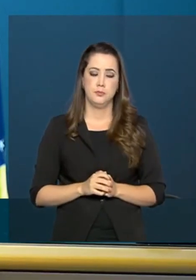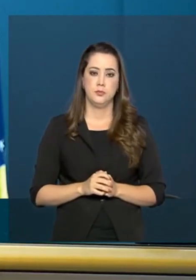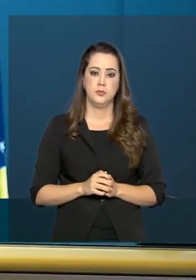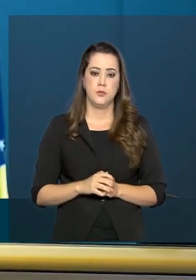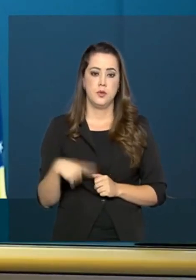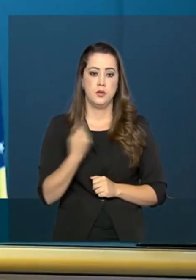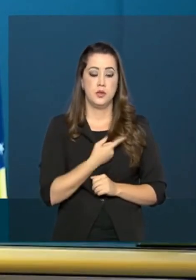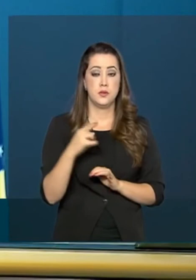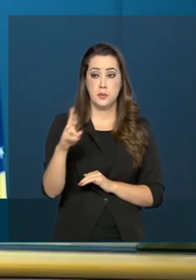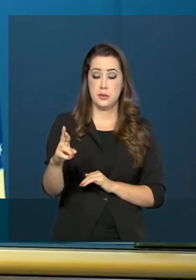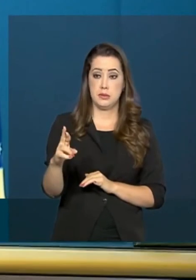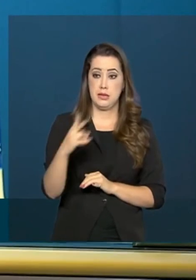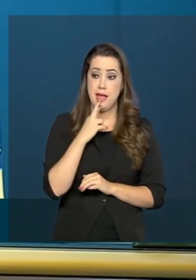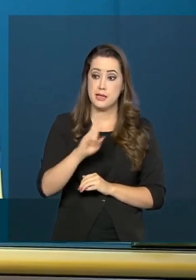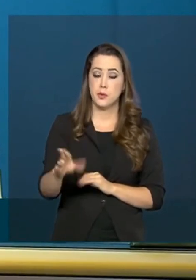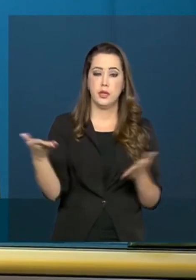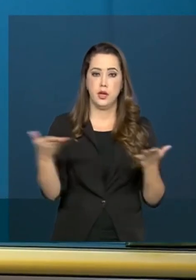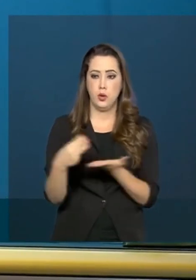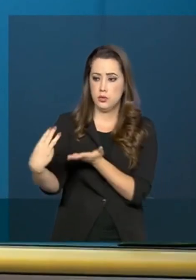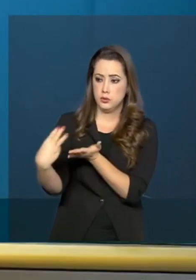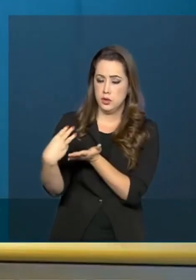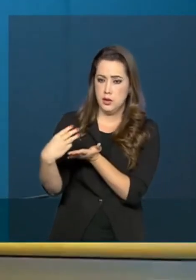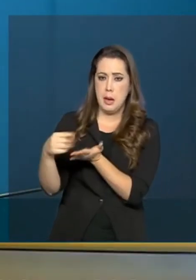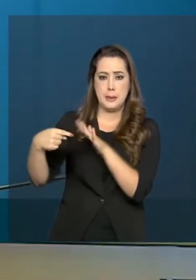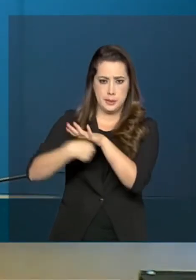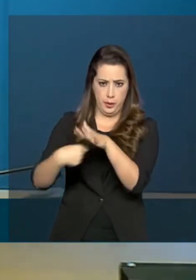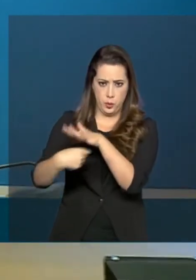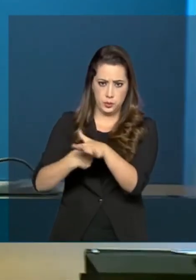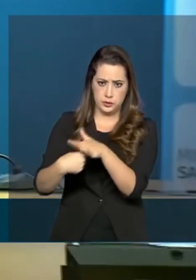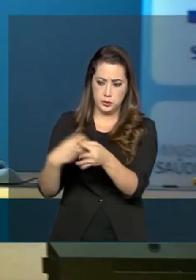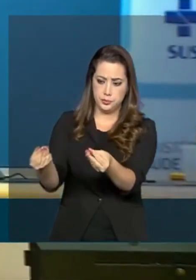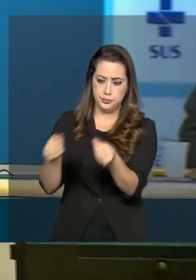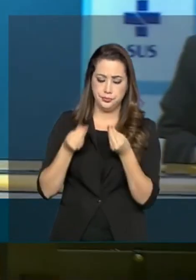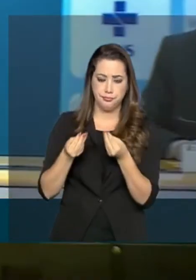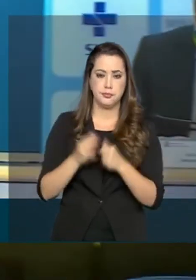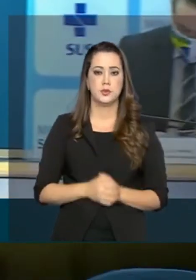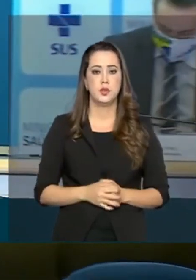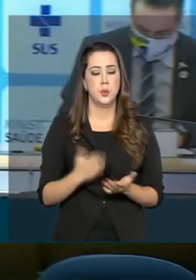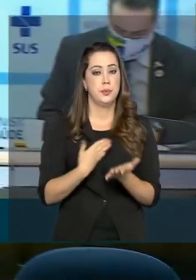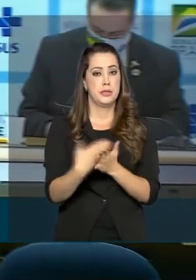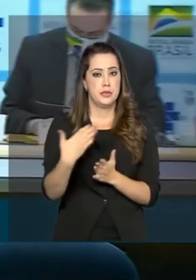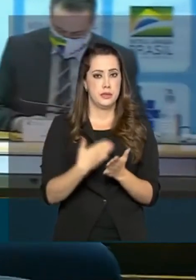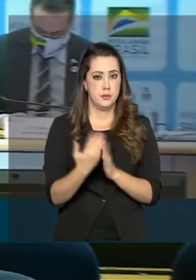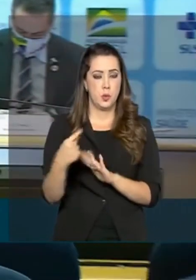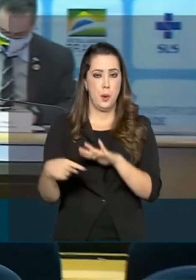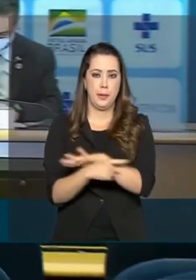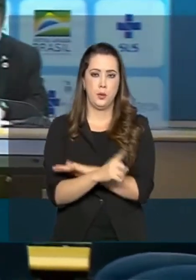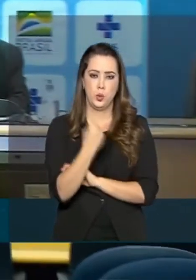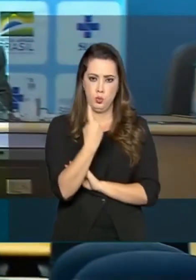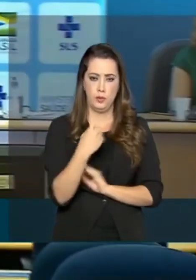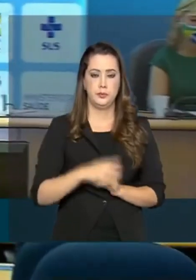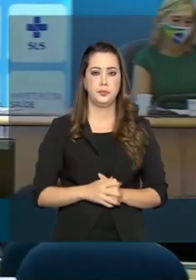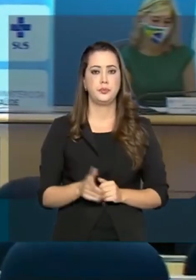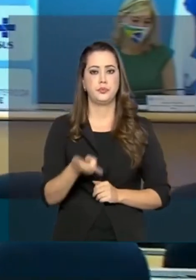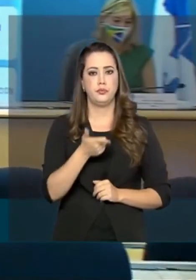Então, nós vamos responder agora as perguntas enviadas pelos profissionais de imprensa. Nós iniciaremos com uma pergunta que